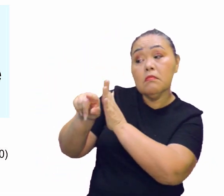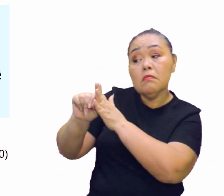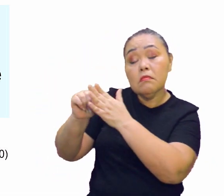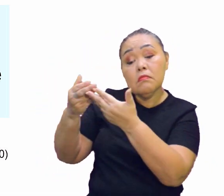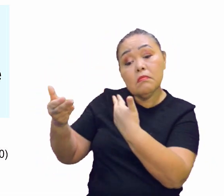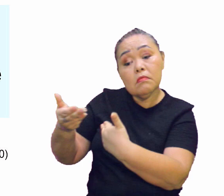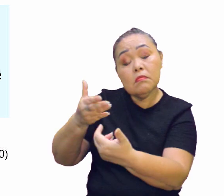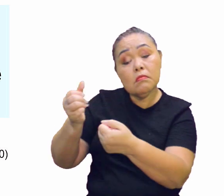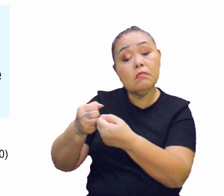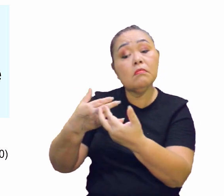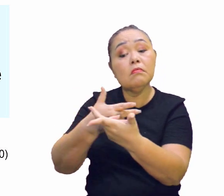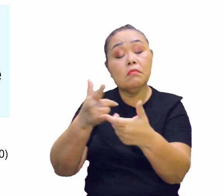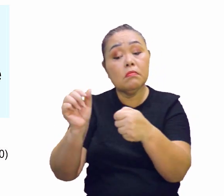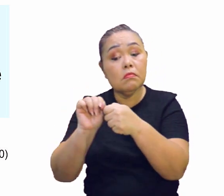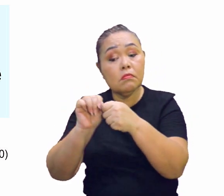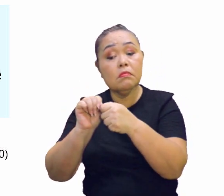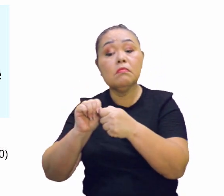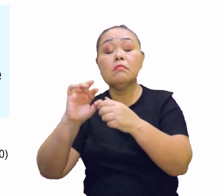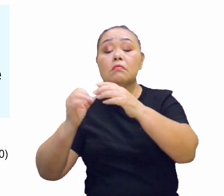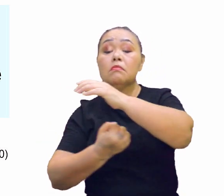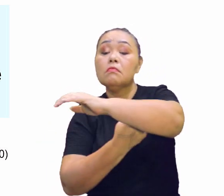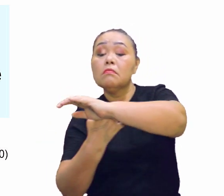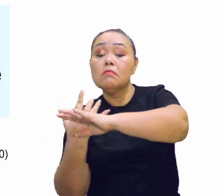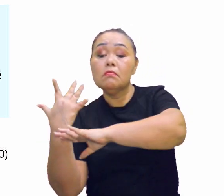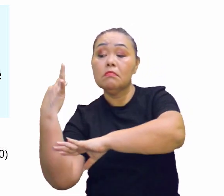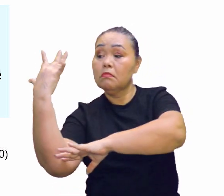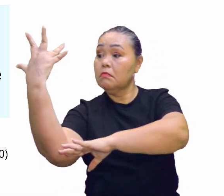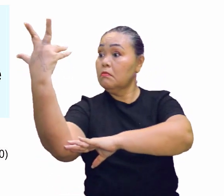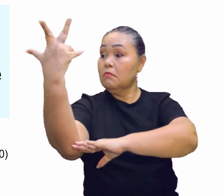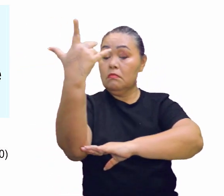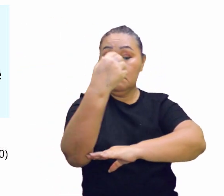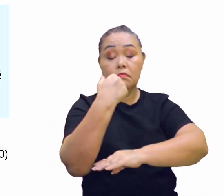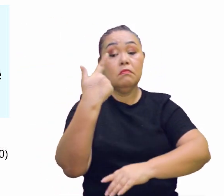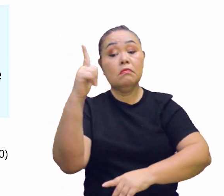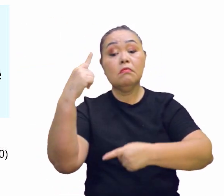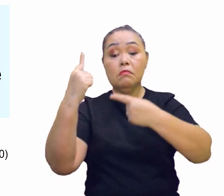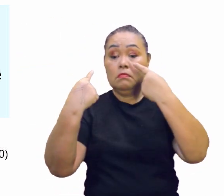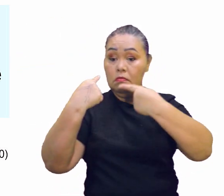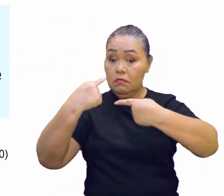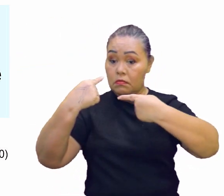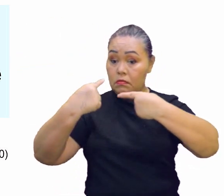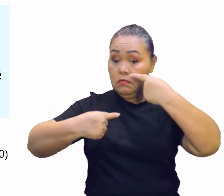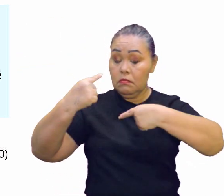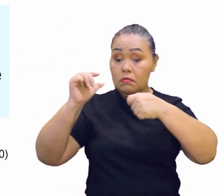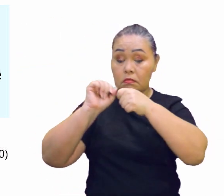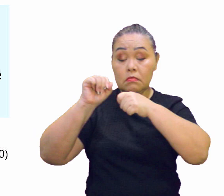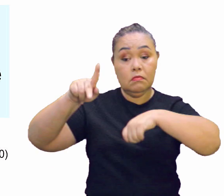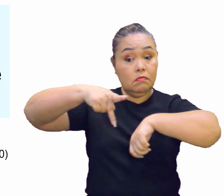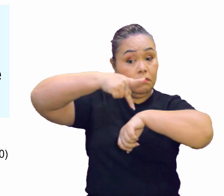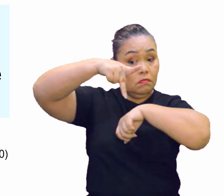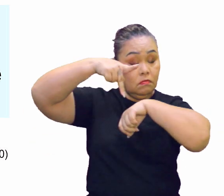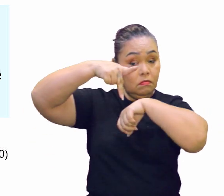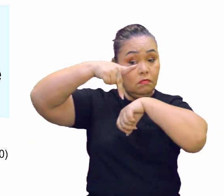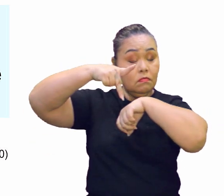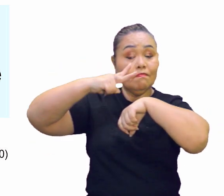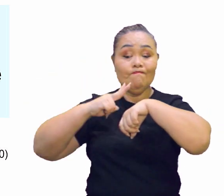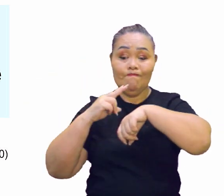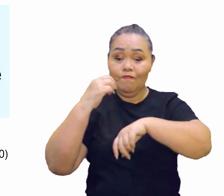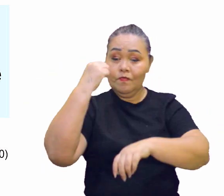envolvem várias situações, desde questões ambientais, as questões geopolíticas, então por isso que ele destaca-se como